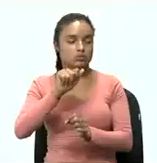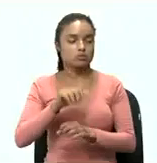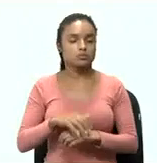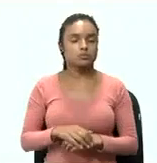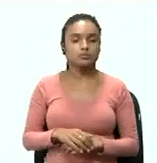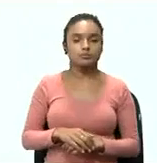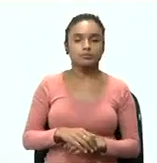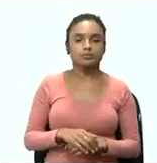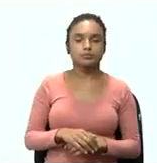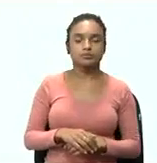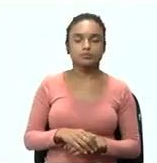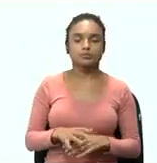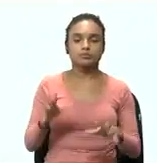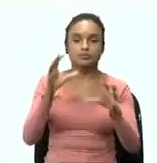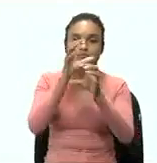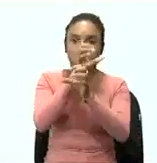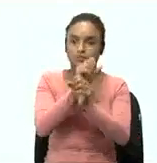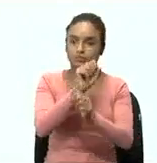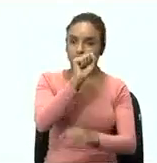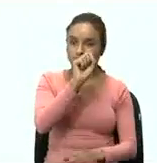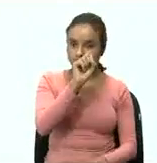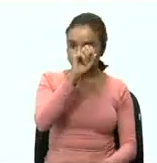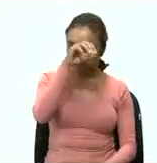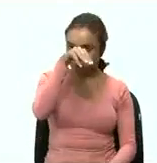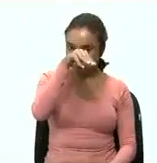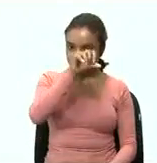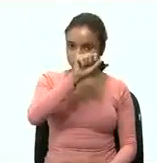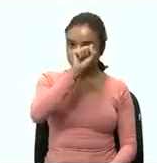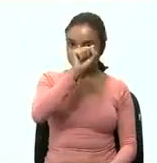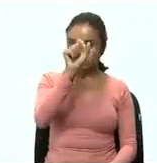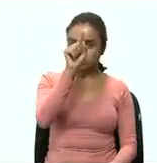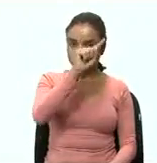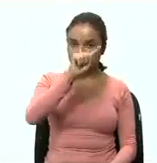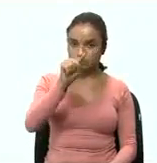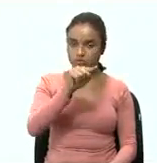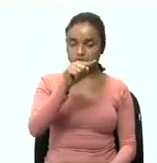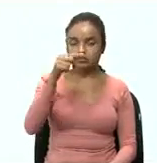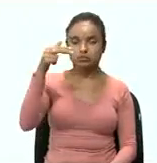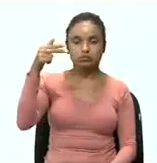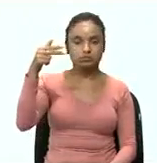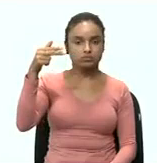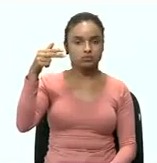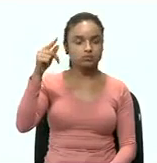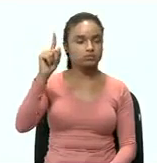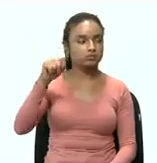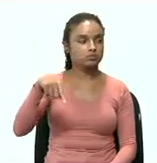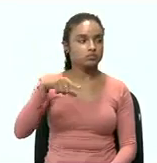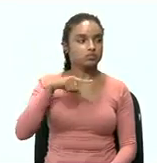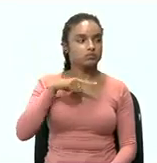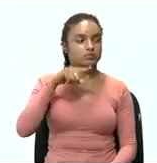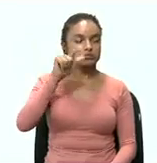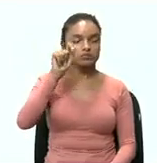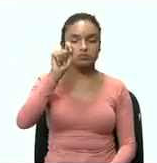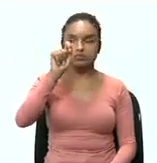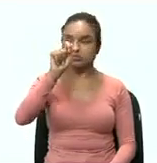A soma, como nós já vimos, ela vai ser igual a A